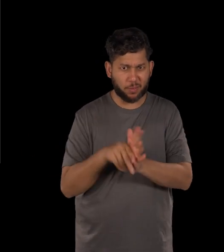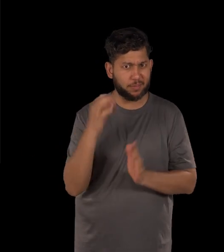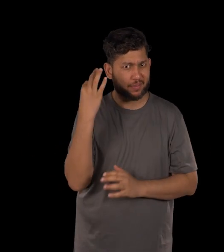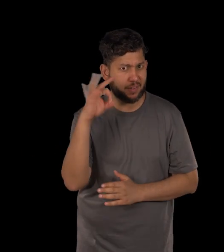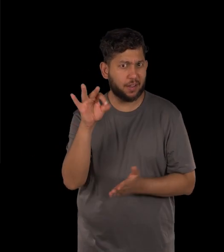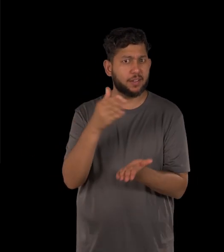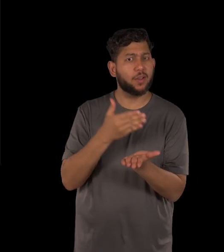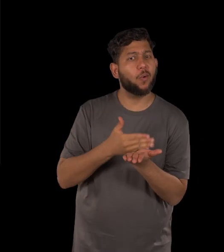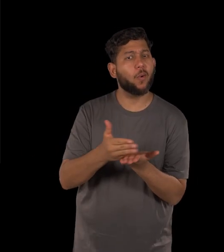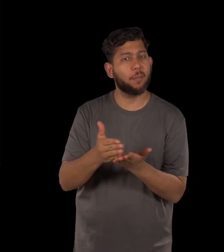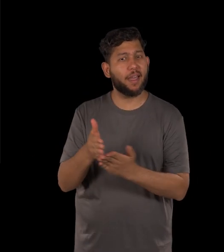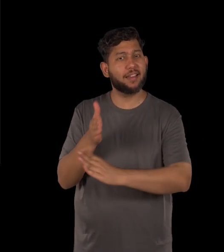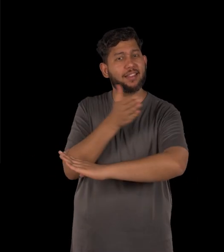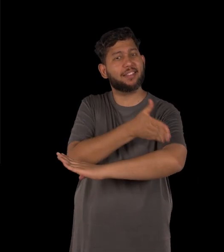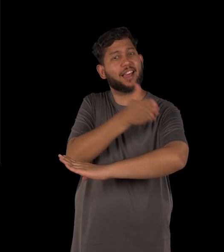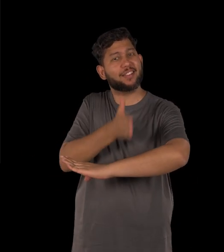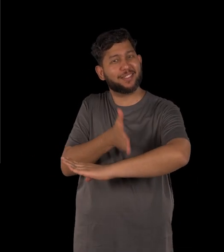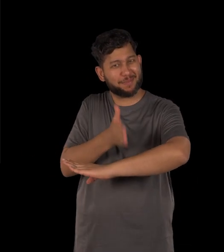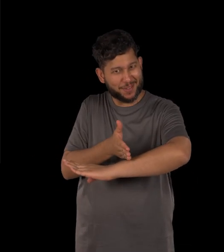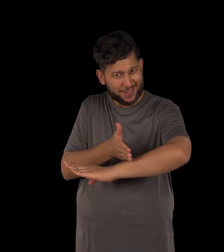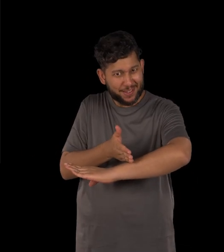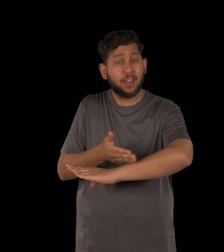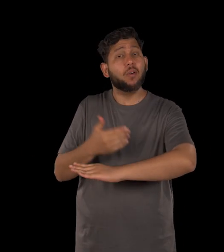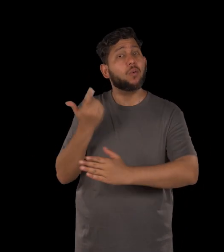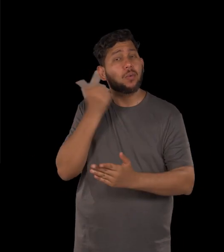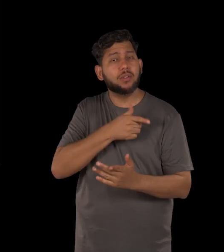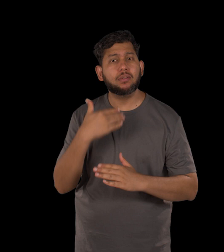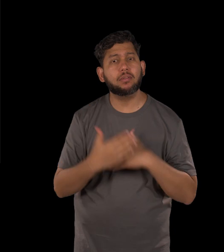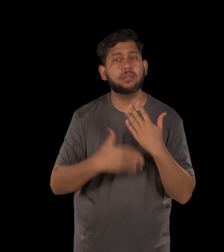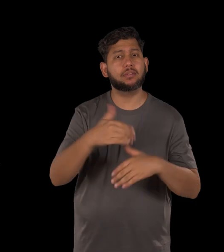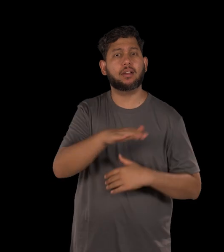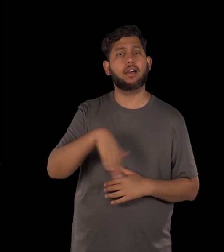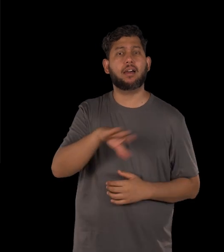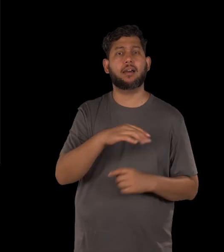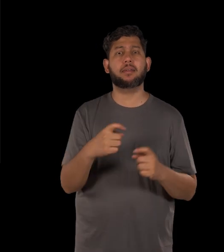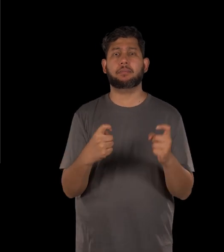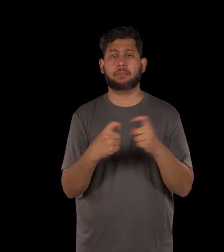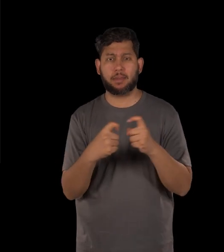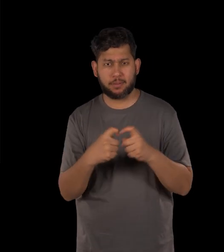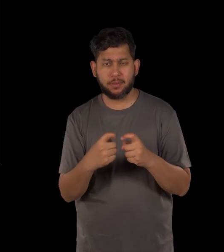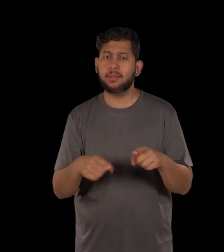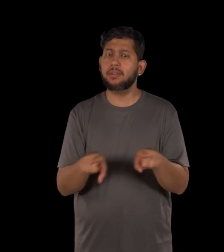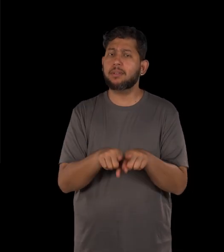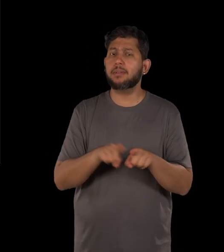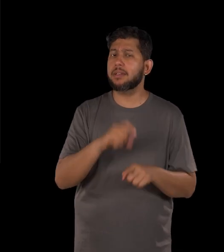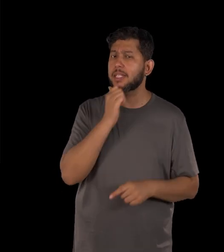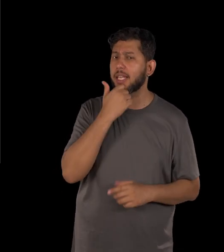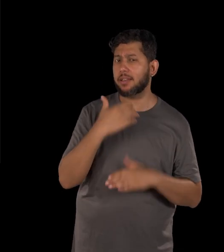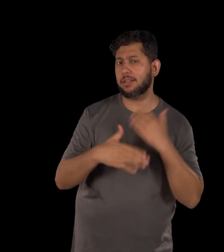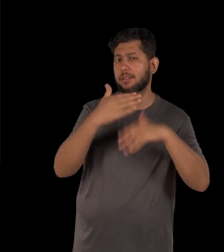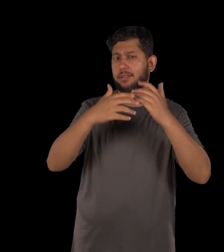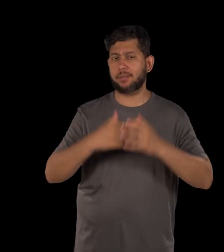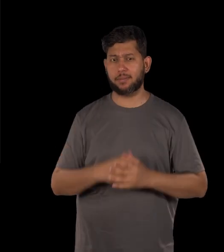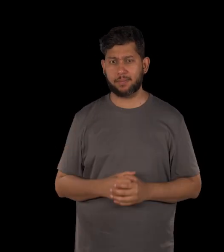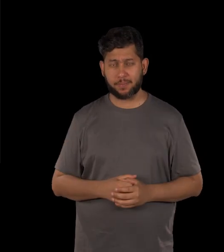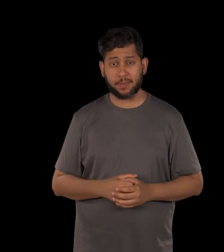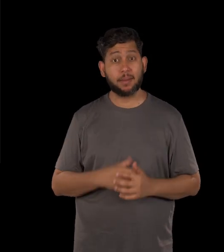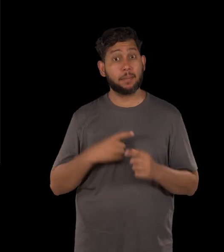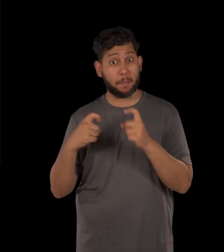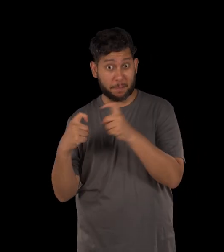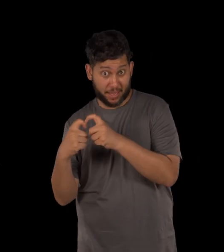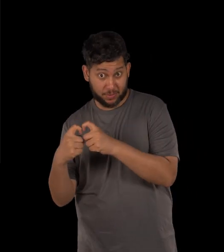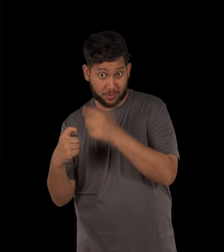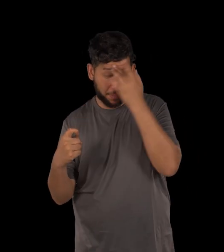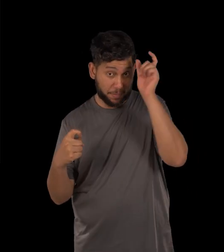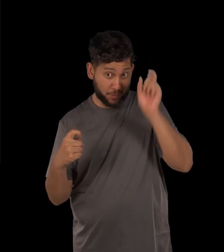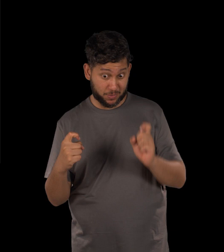A Revolução Francesa marca o início da Idade Contemporânea, trazendo inúmeros avanços na área médica e científica. Há